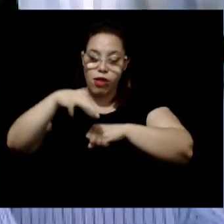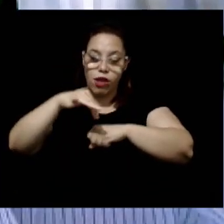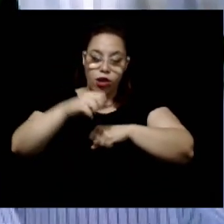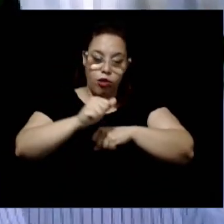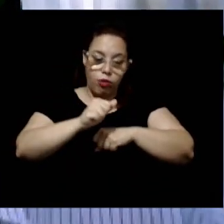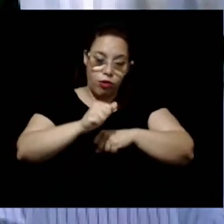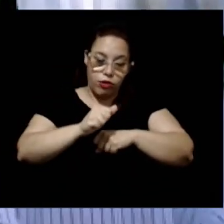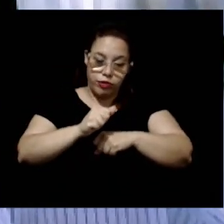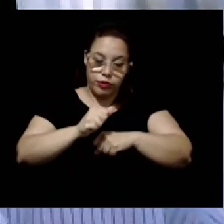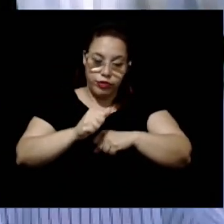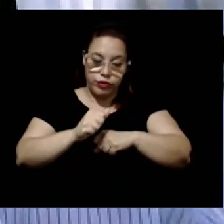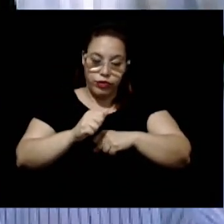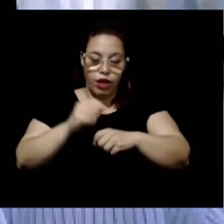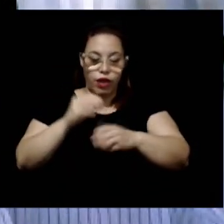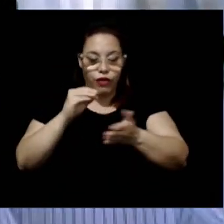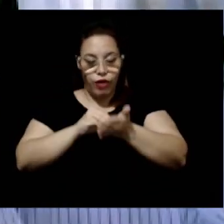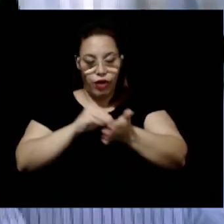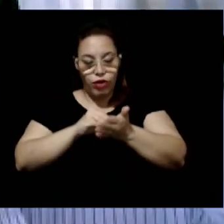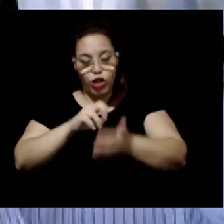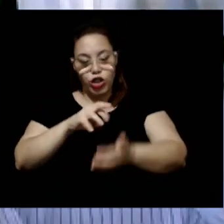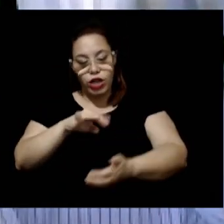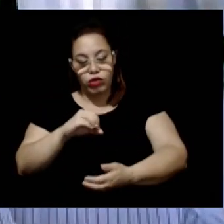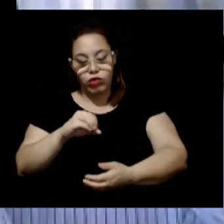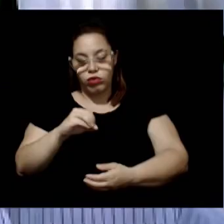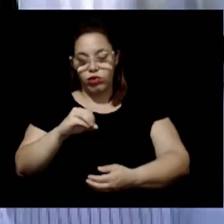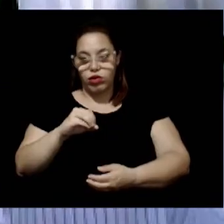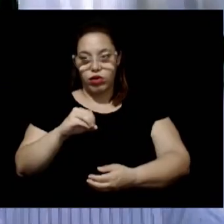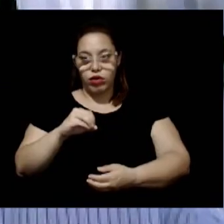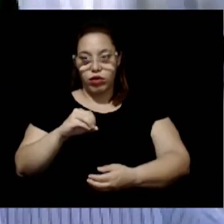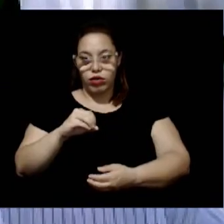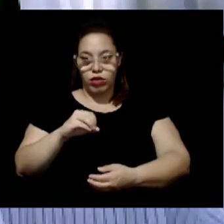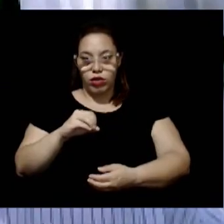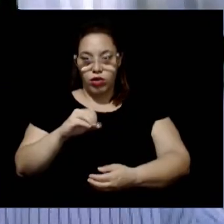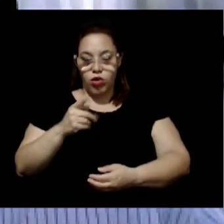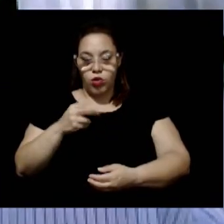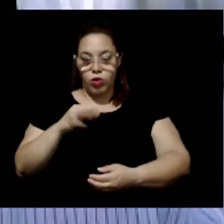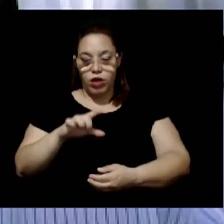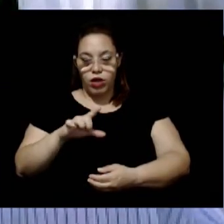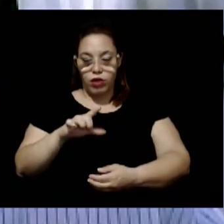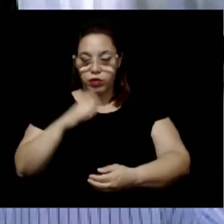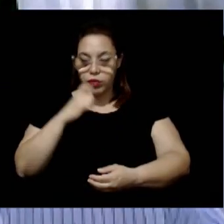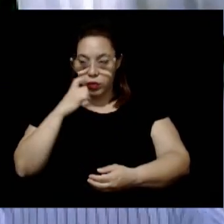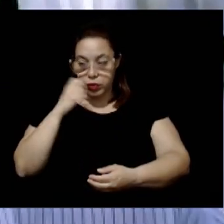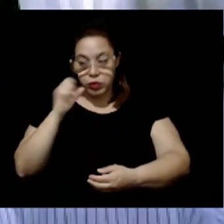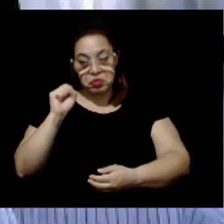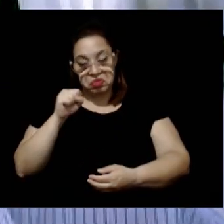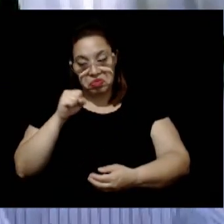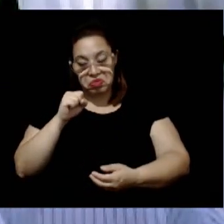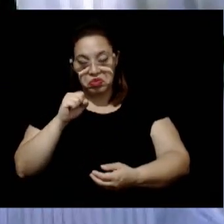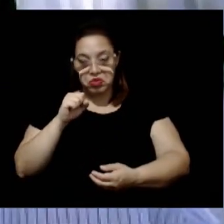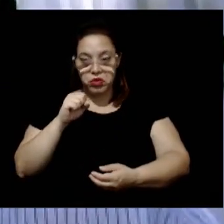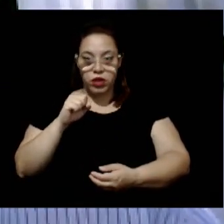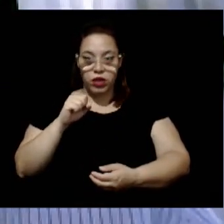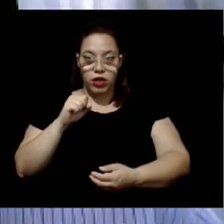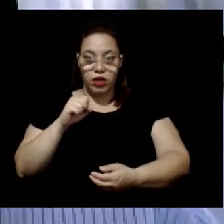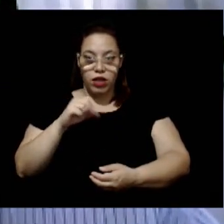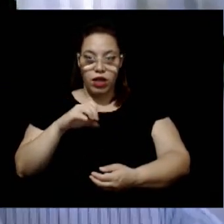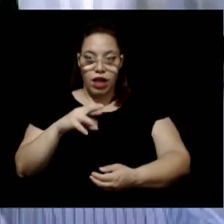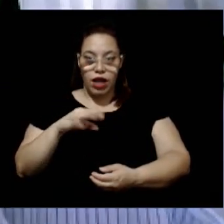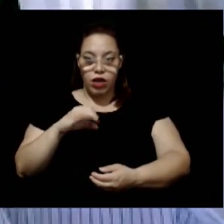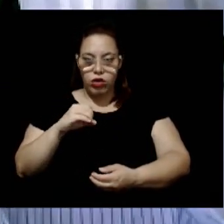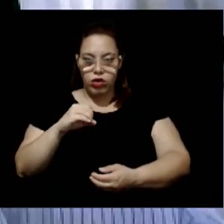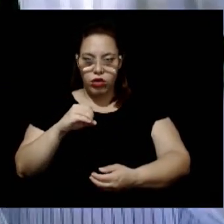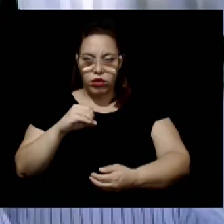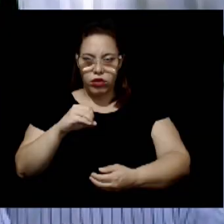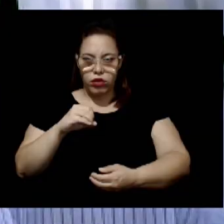de cálcio. Metabólicas, inclusive hormonais. Então, sim, quando eu tenho depósito de cálcio, em geral é em volta